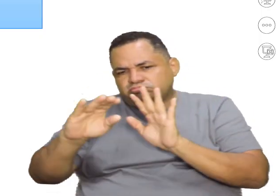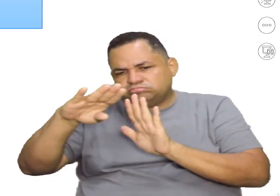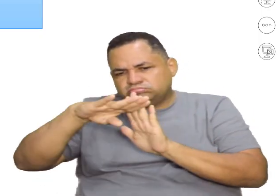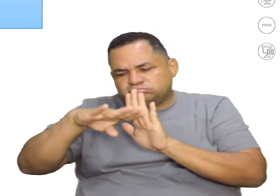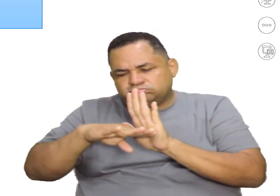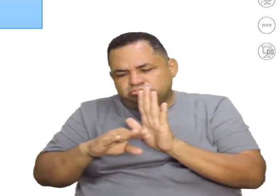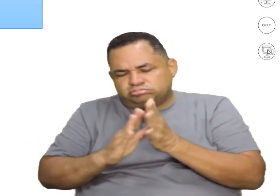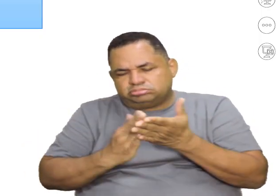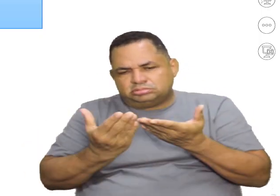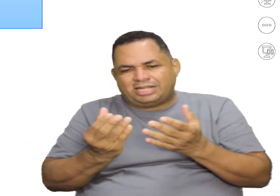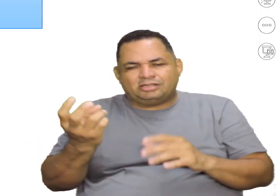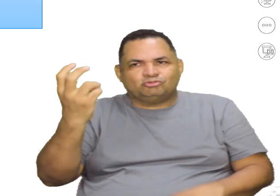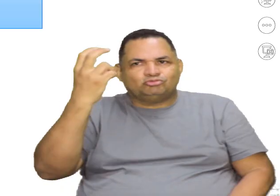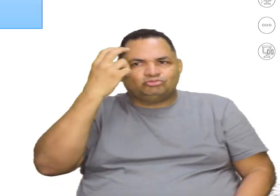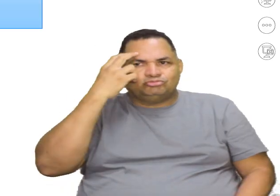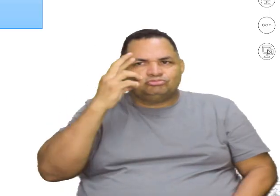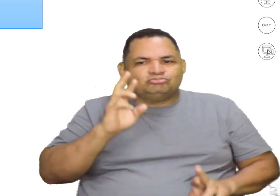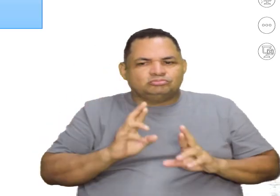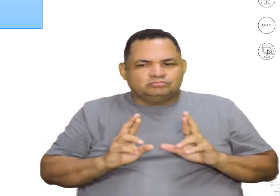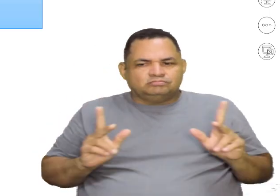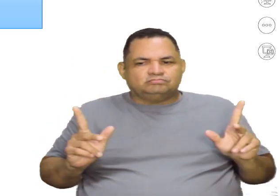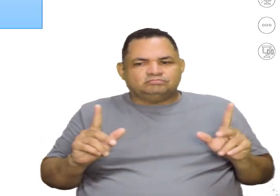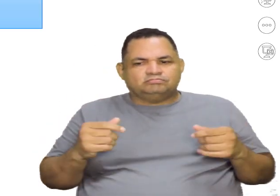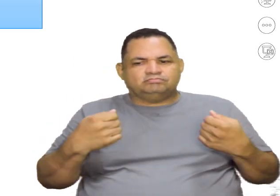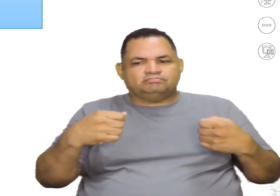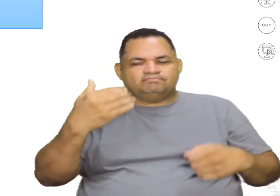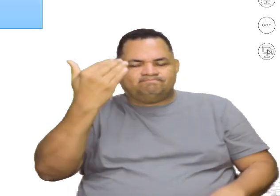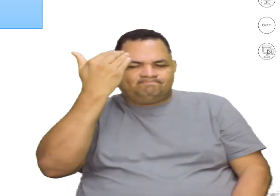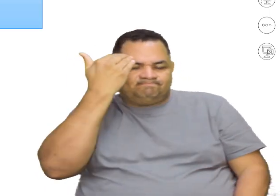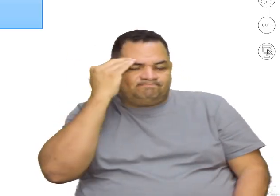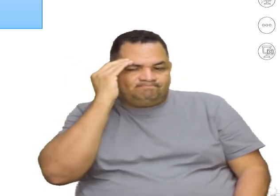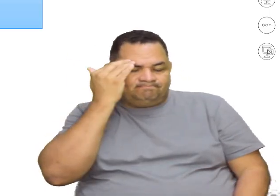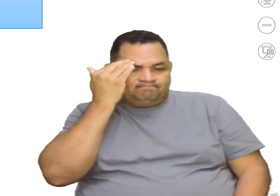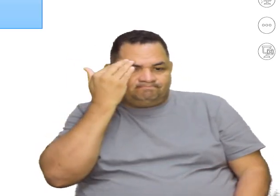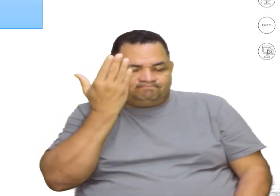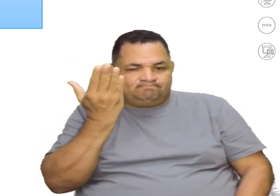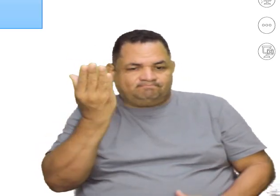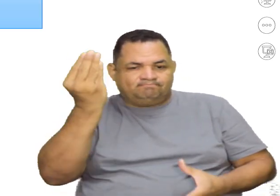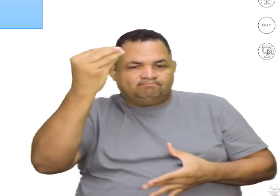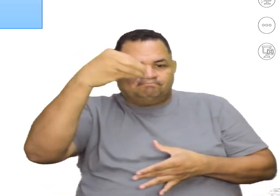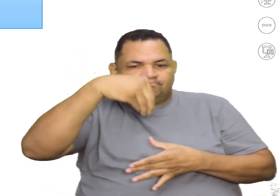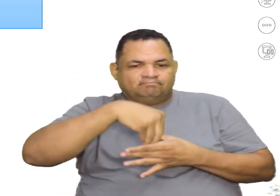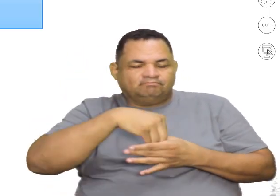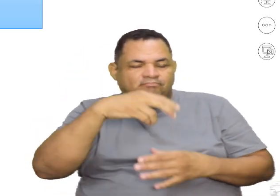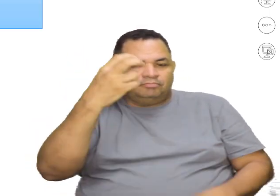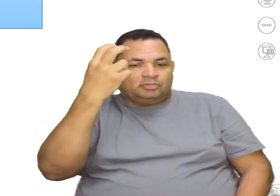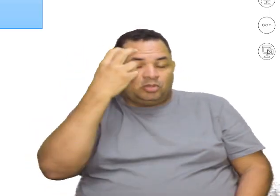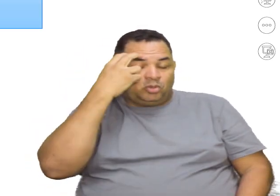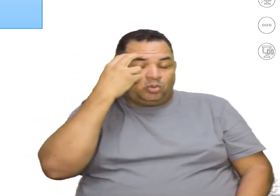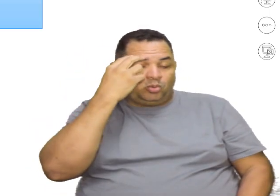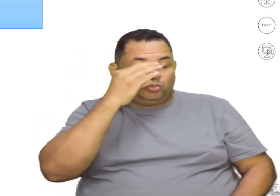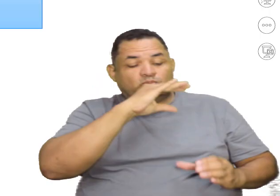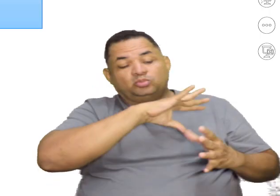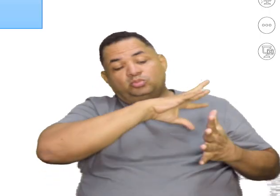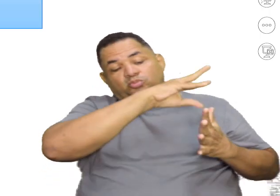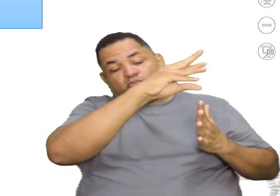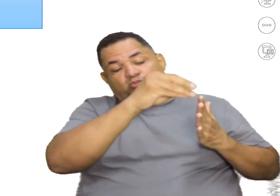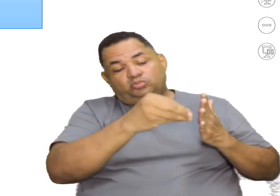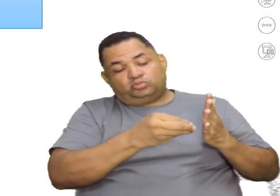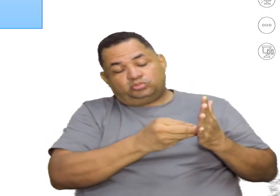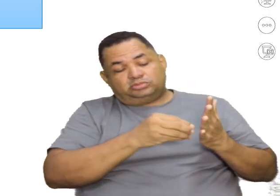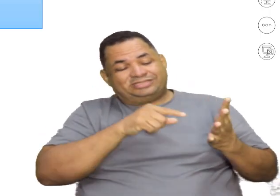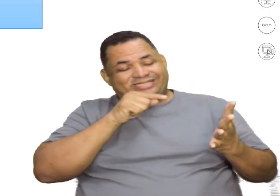culturas diferenciadas, né? Então a gente tem que entender que dentro da cultura amazônica, né,